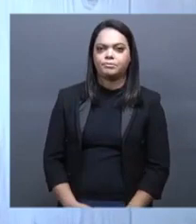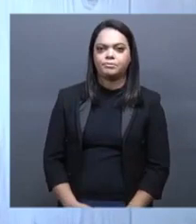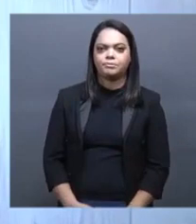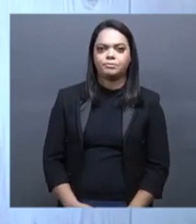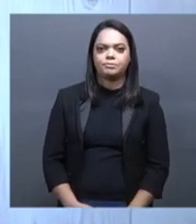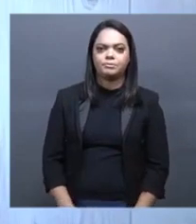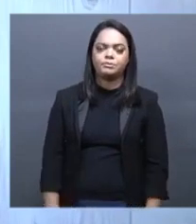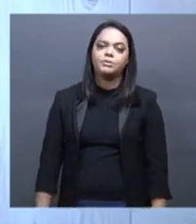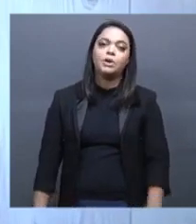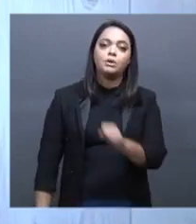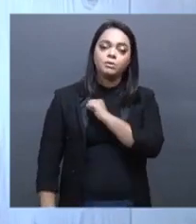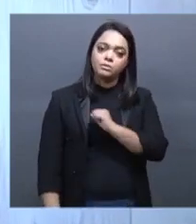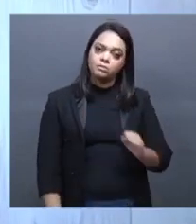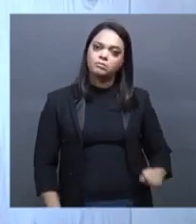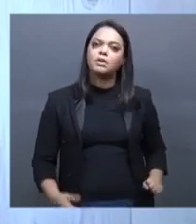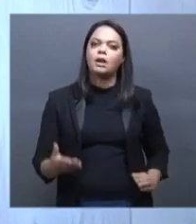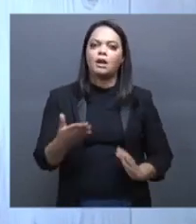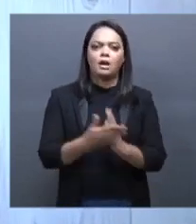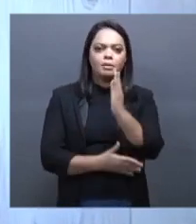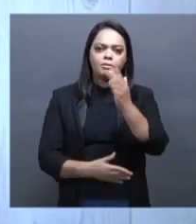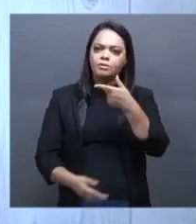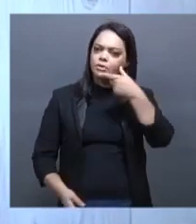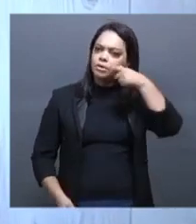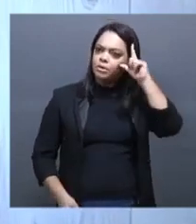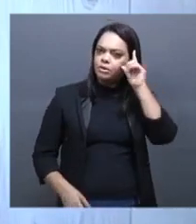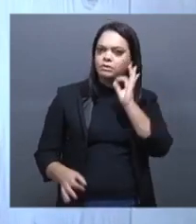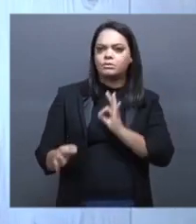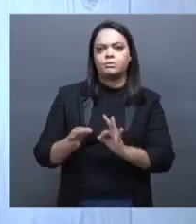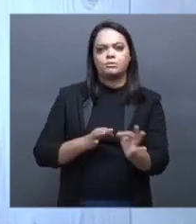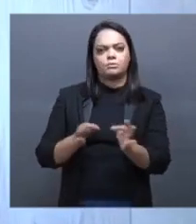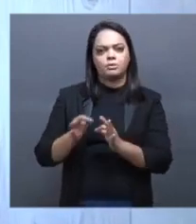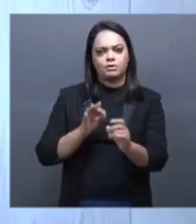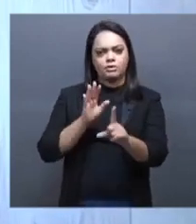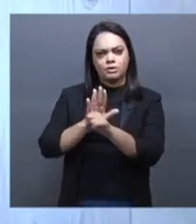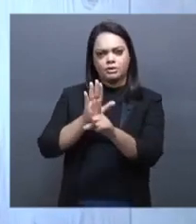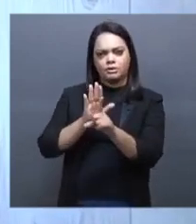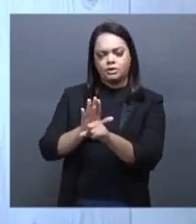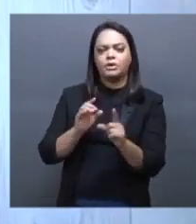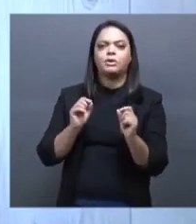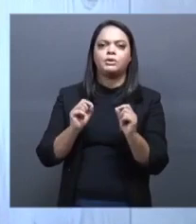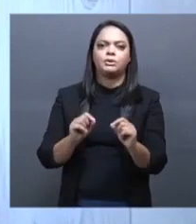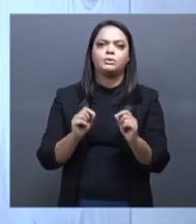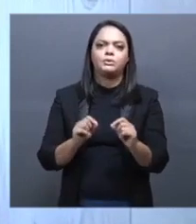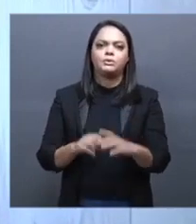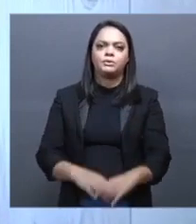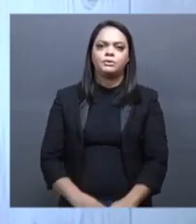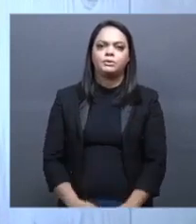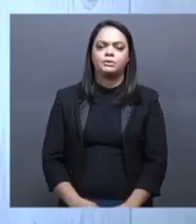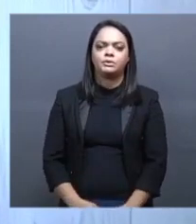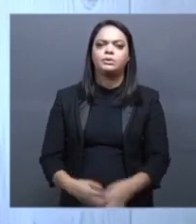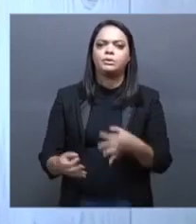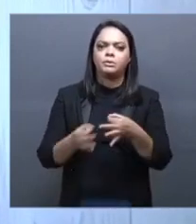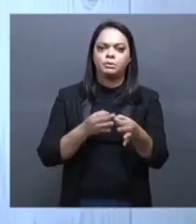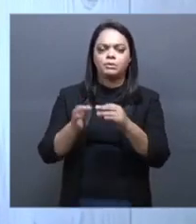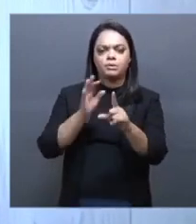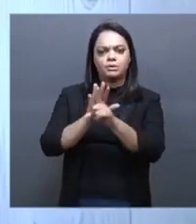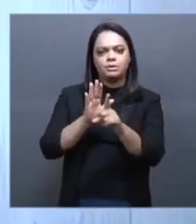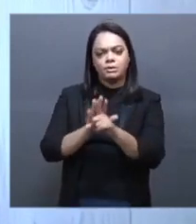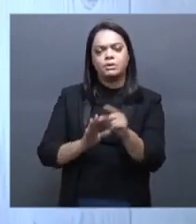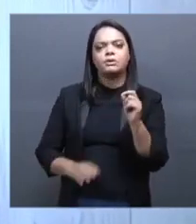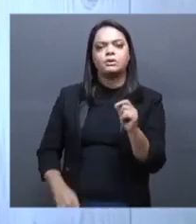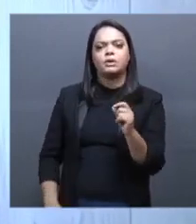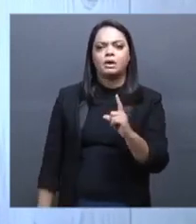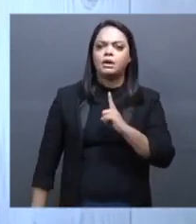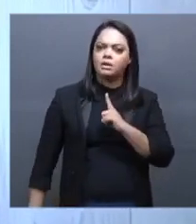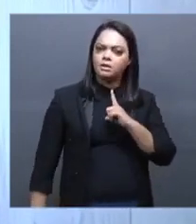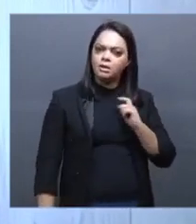E o Senado Federal aprovou ontem o projeto de lei que o projeto de lei que